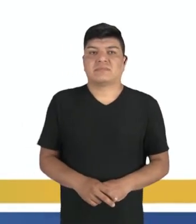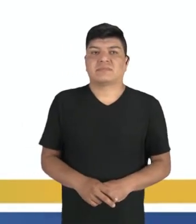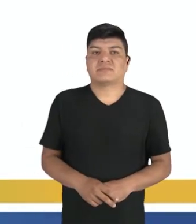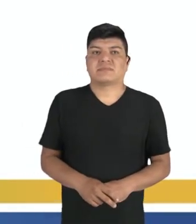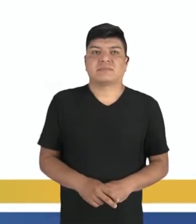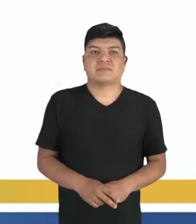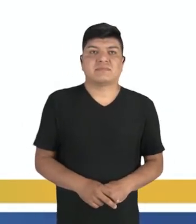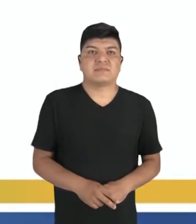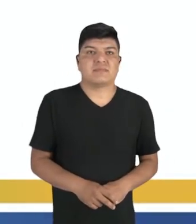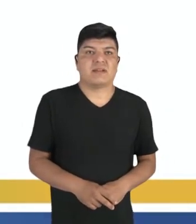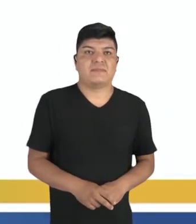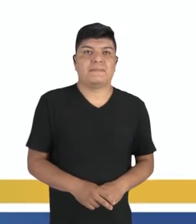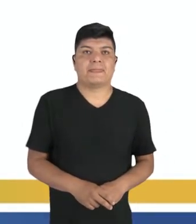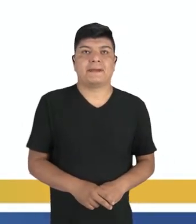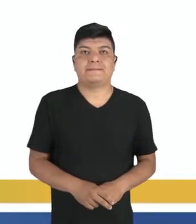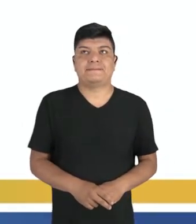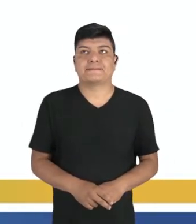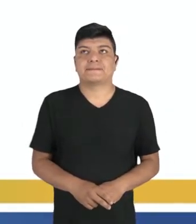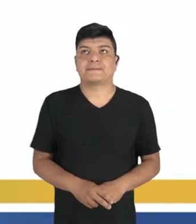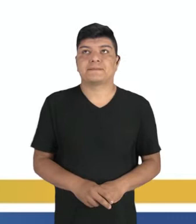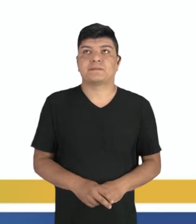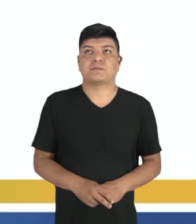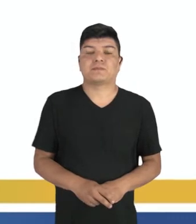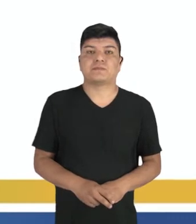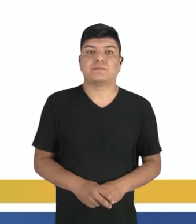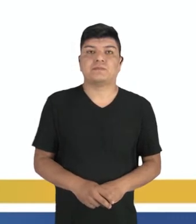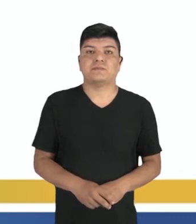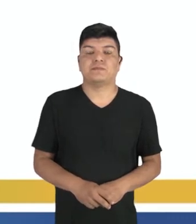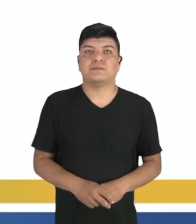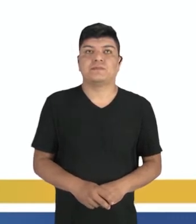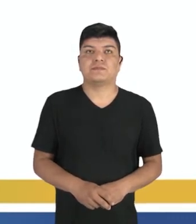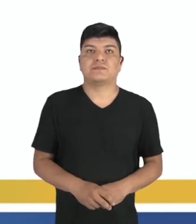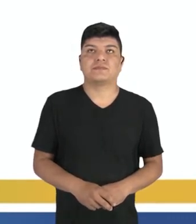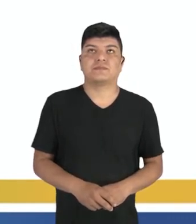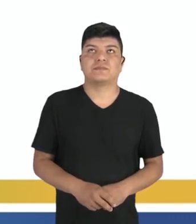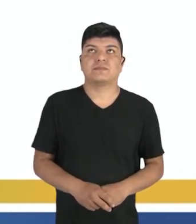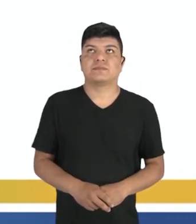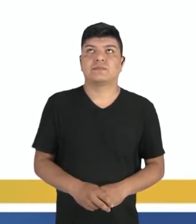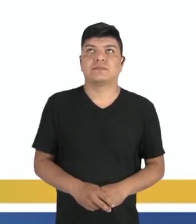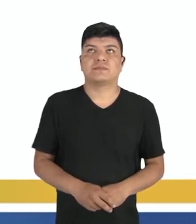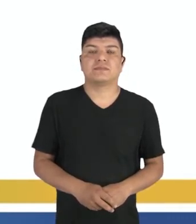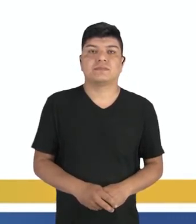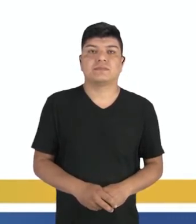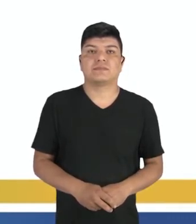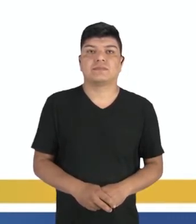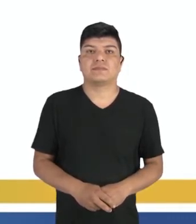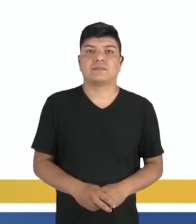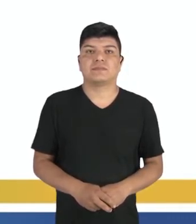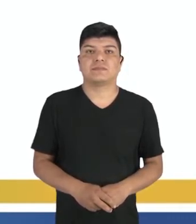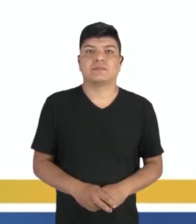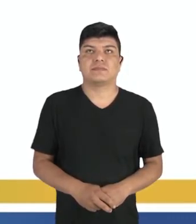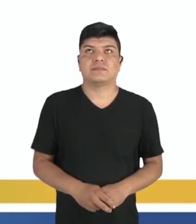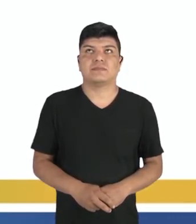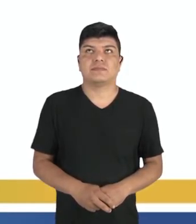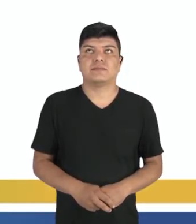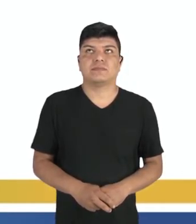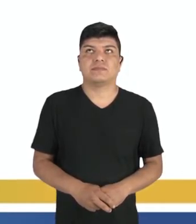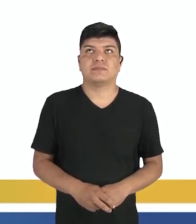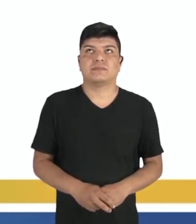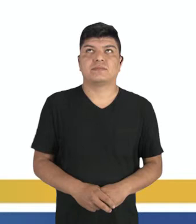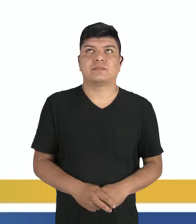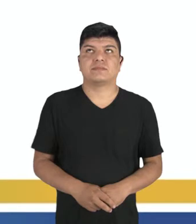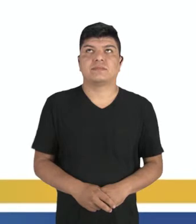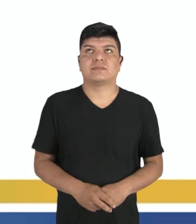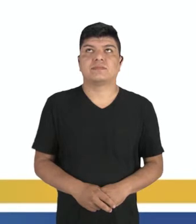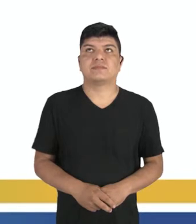un 31%, tomar menos bebida azucarada, determinante, y para 2 de cada 10 beber menos álcool, também ajuda